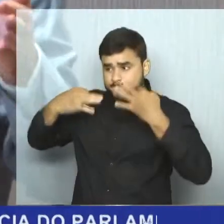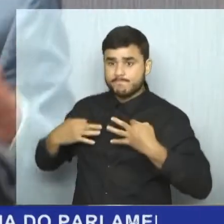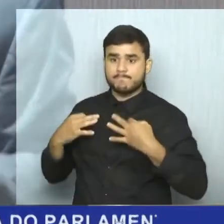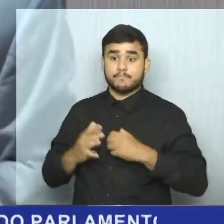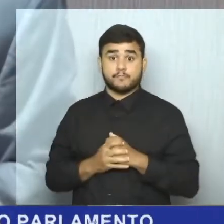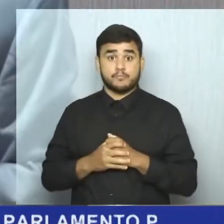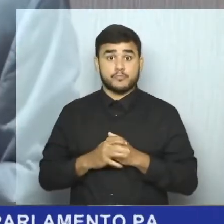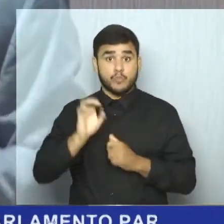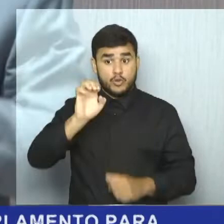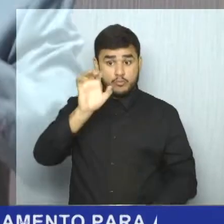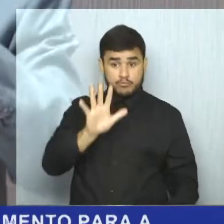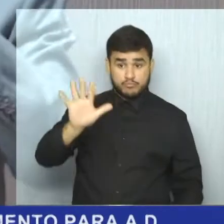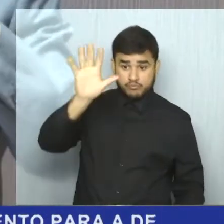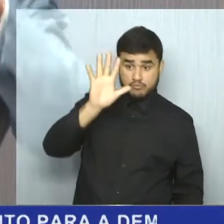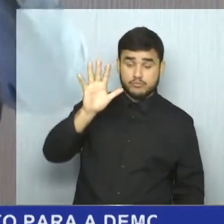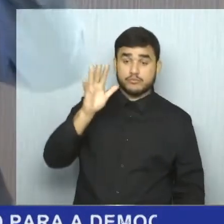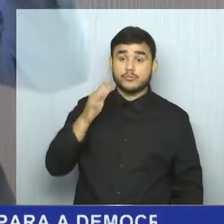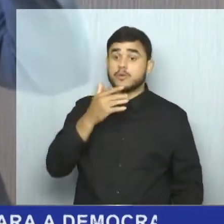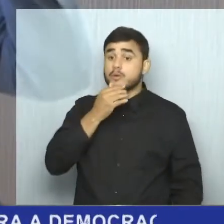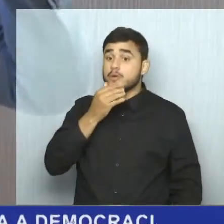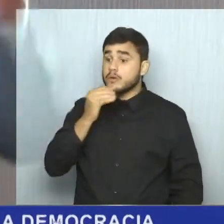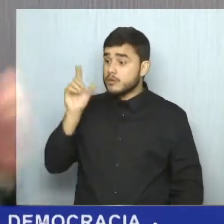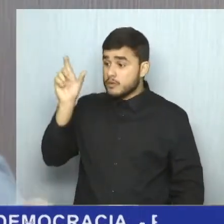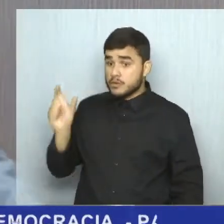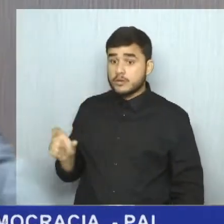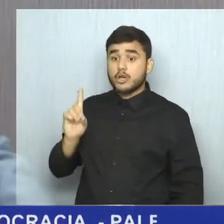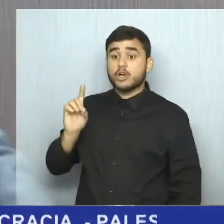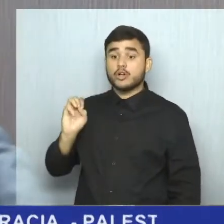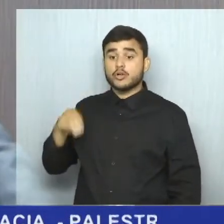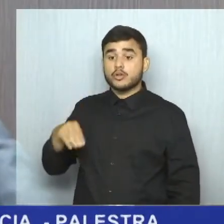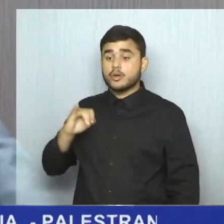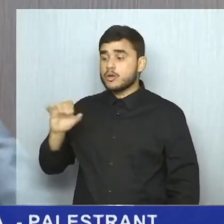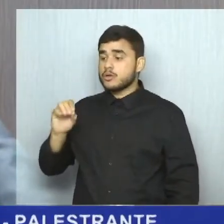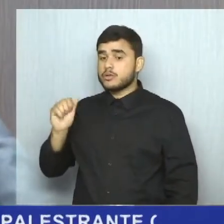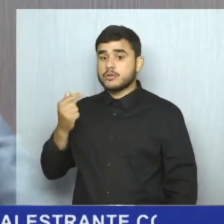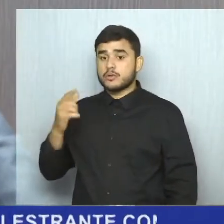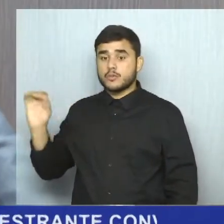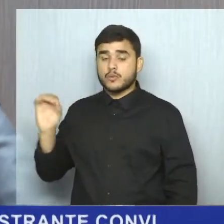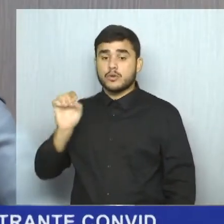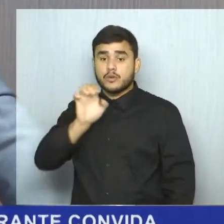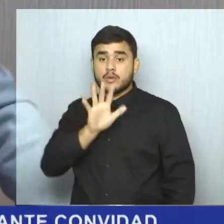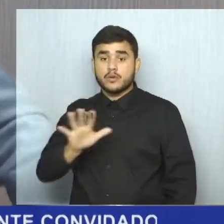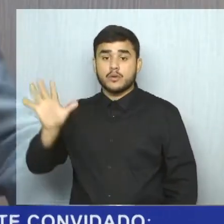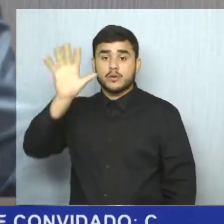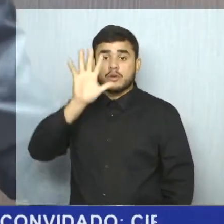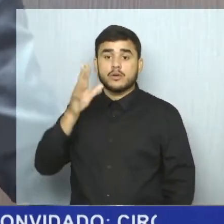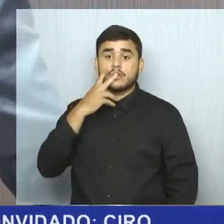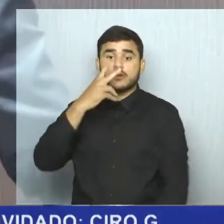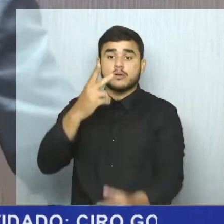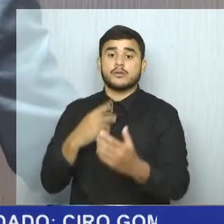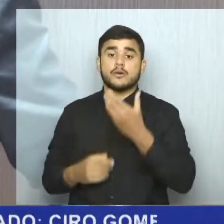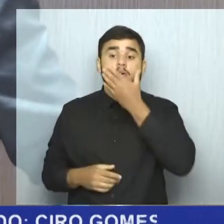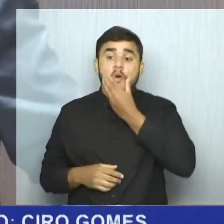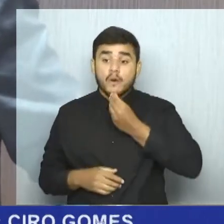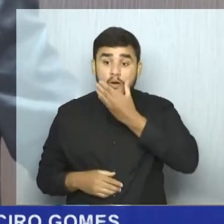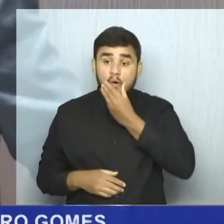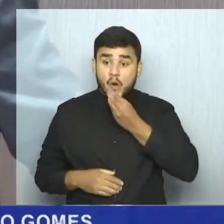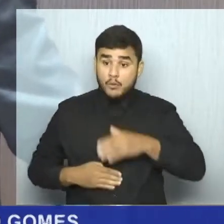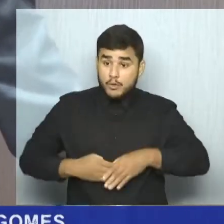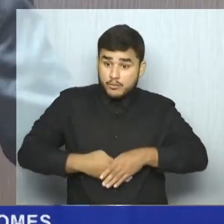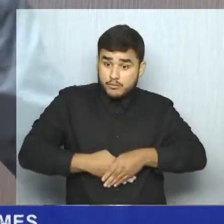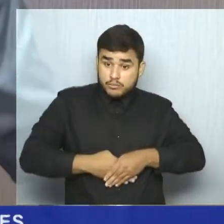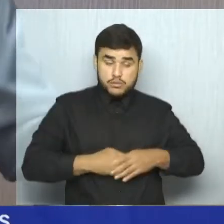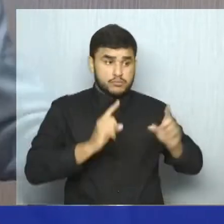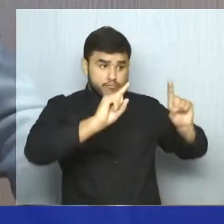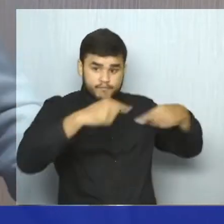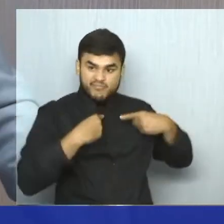vista europeu, Dom João VI é o único chefe de Estado da Europa continental que Napoleão Bonaparte não derrota. É